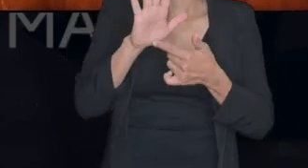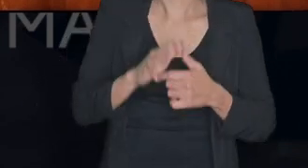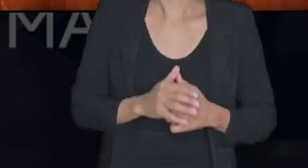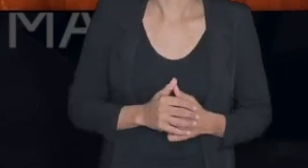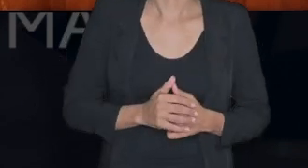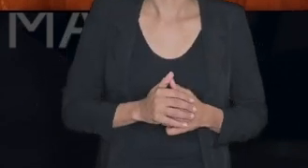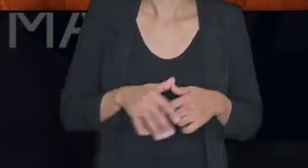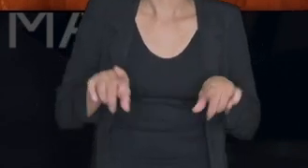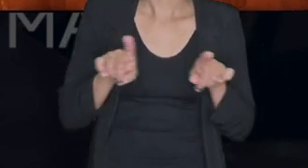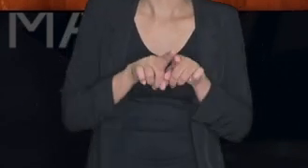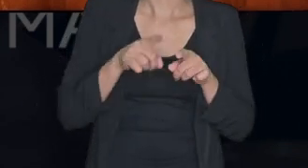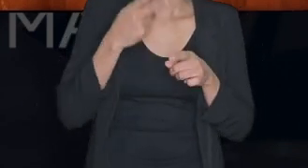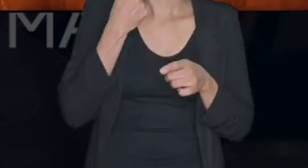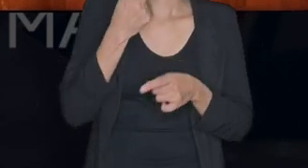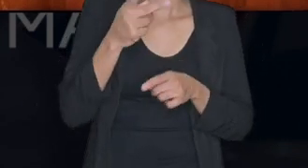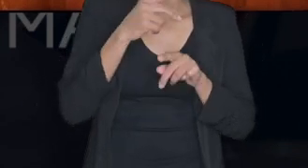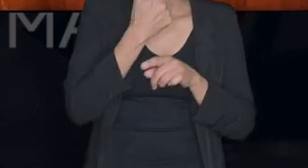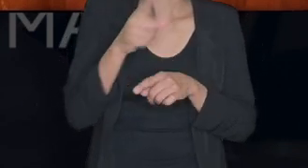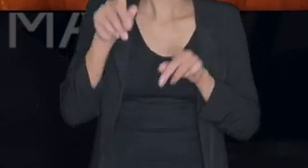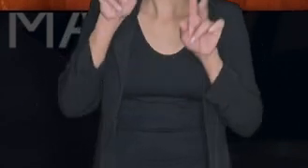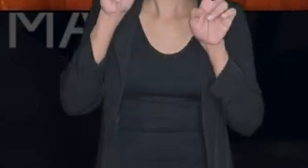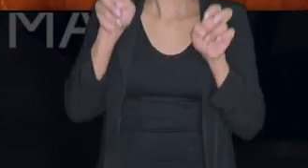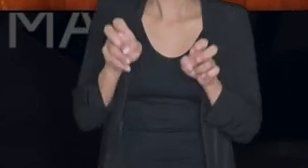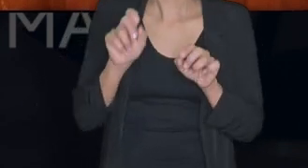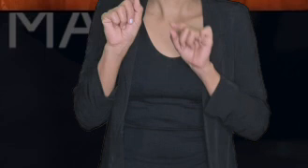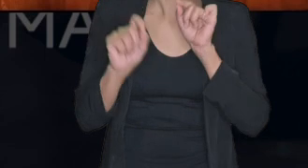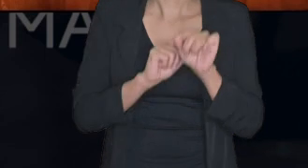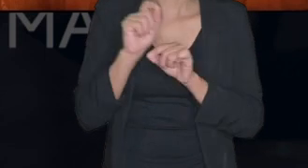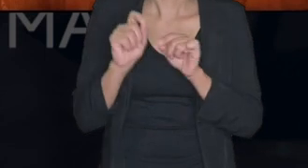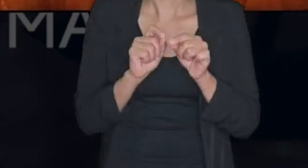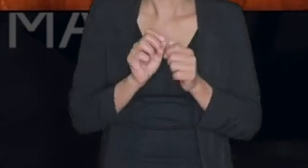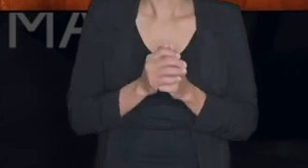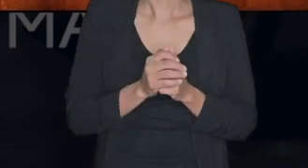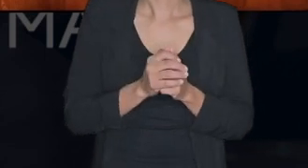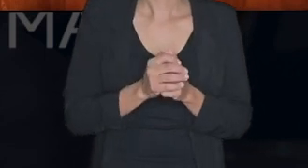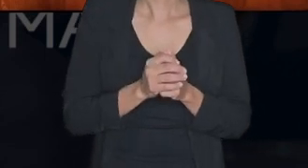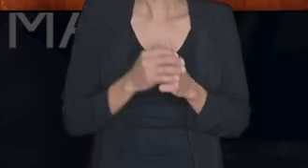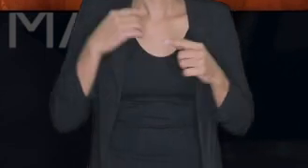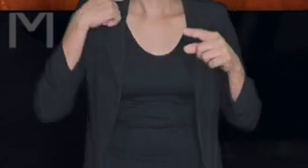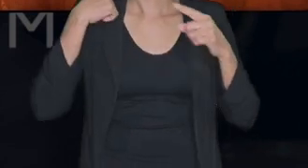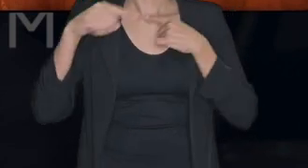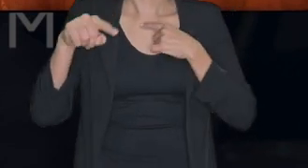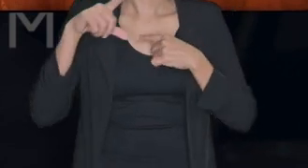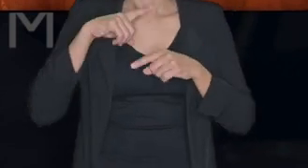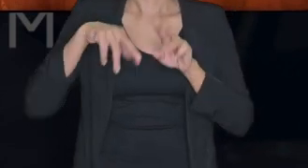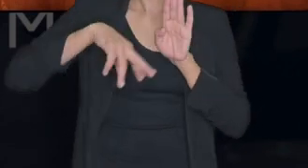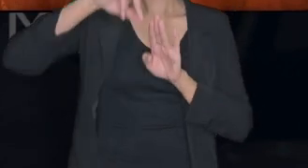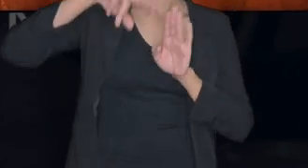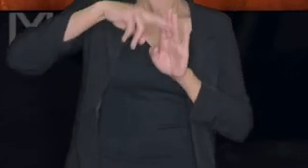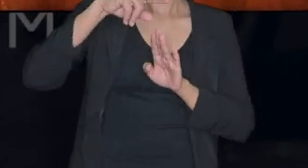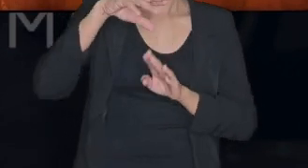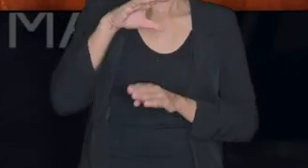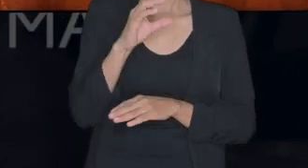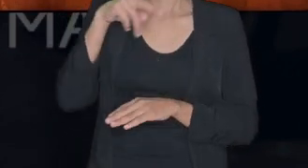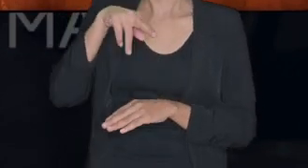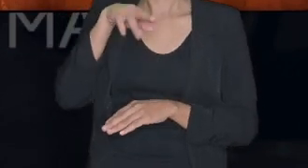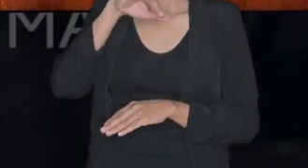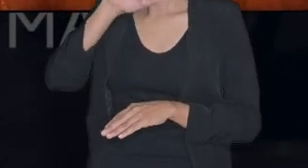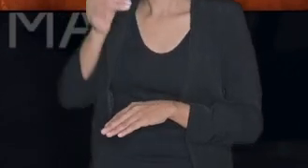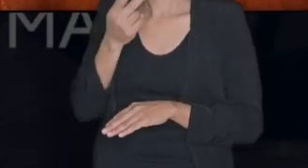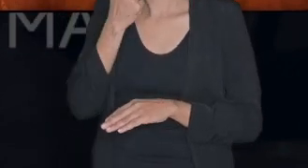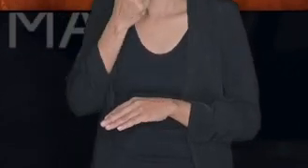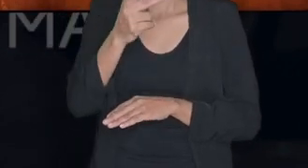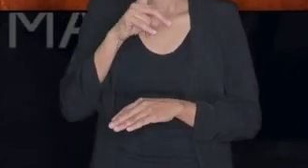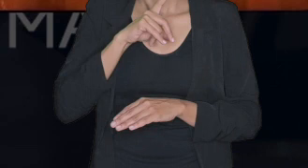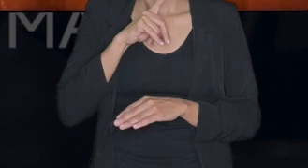uma eventual inconstitucionalidade na resolução do CNJ que trata de inventário e partilha. Me